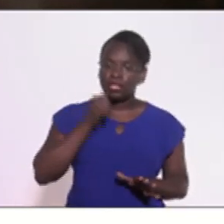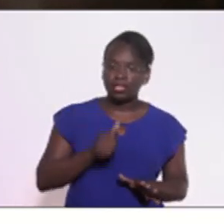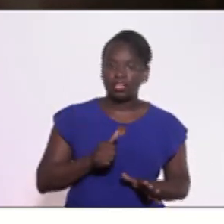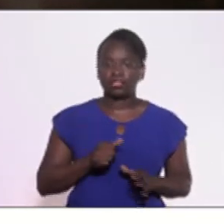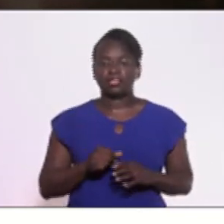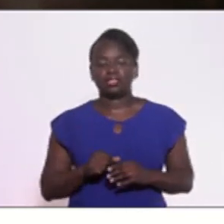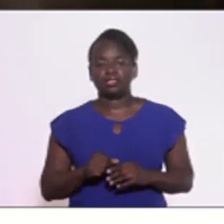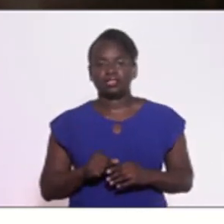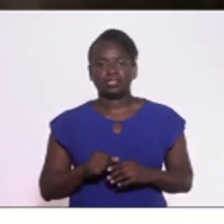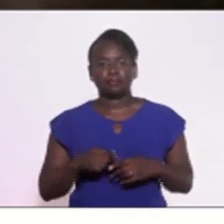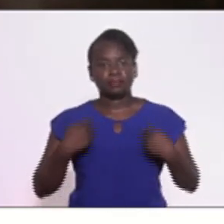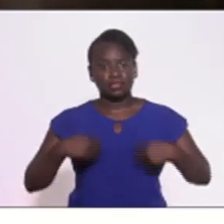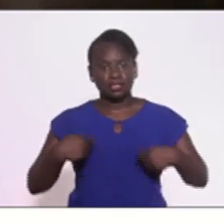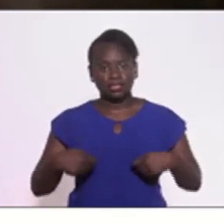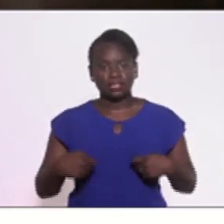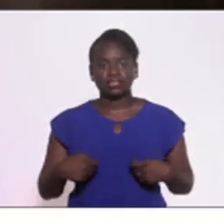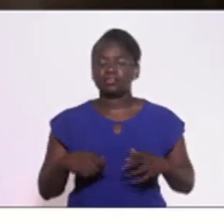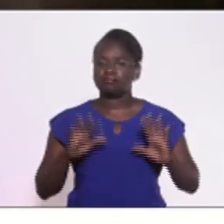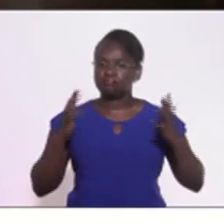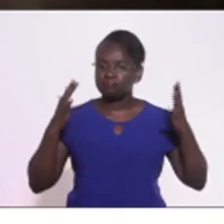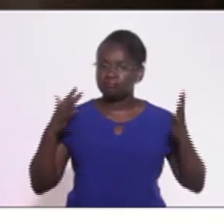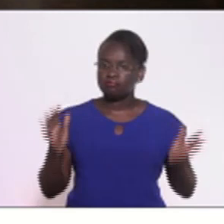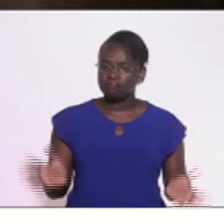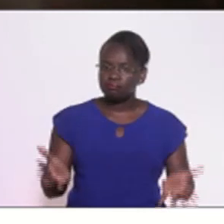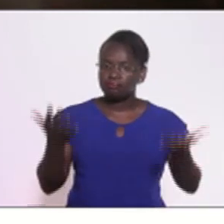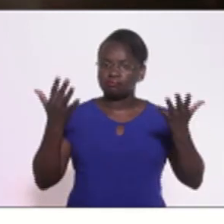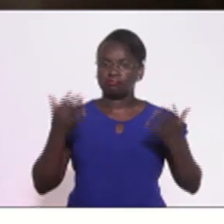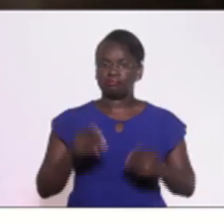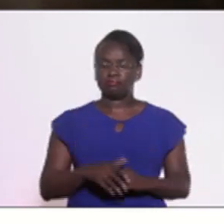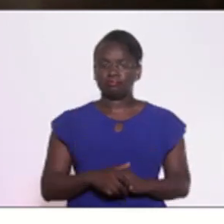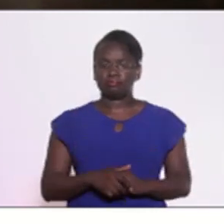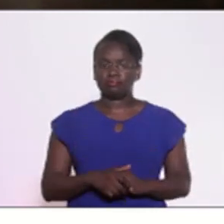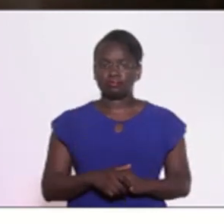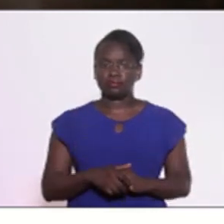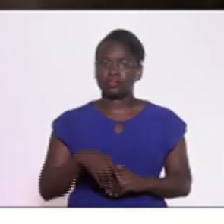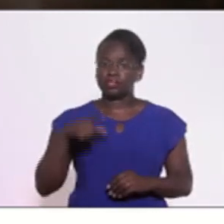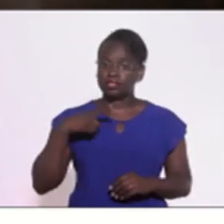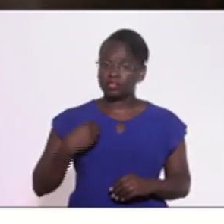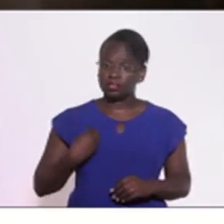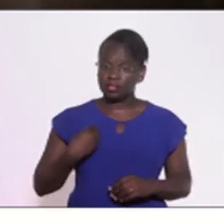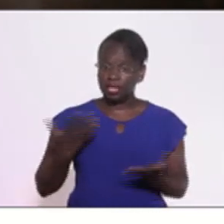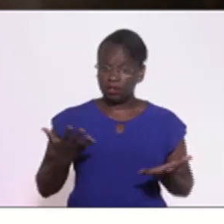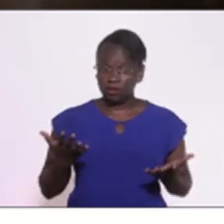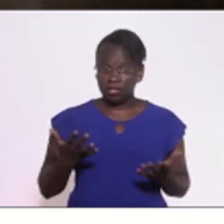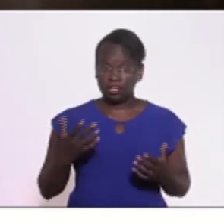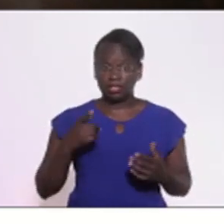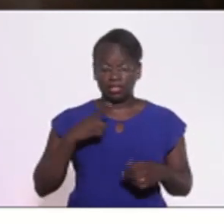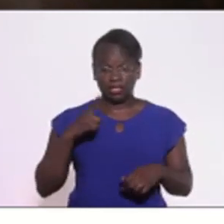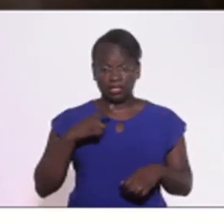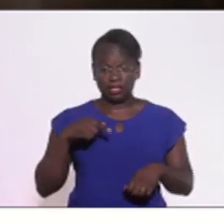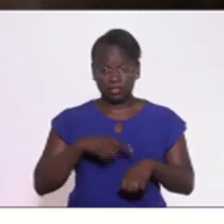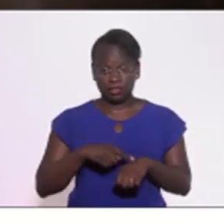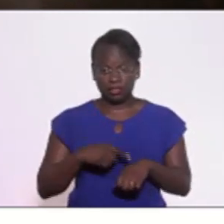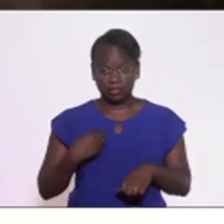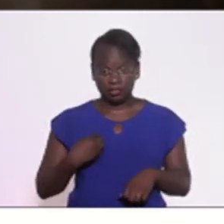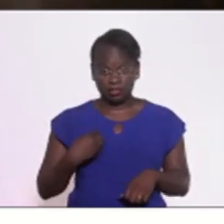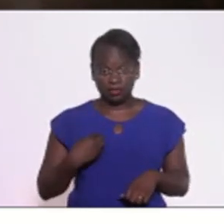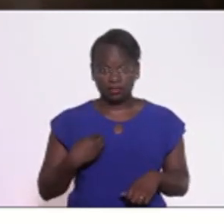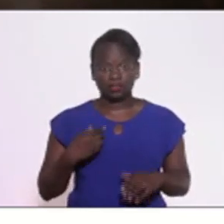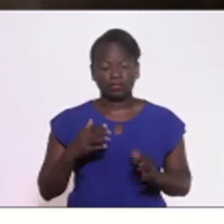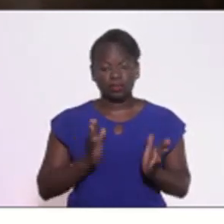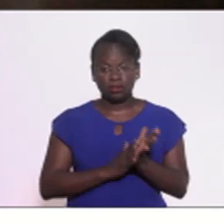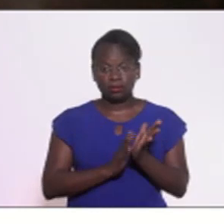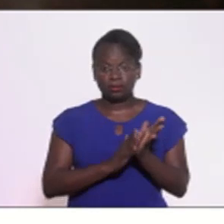mulheres, e a gente tem que ser saudados e saudar. Que estamos aqui nesse momento, para prestar